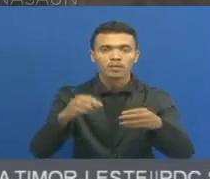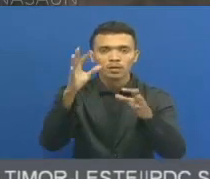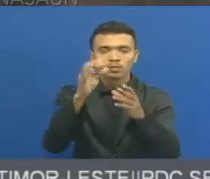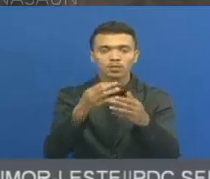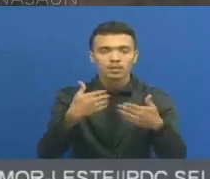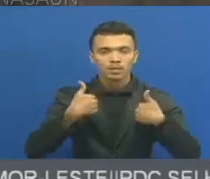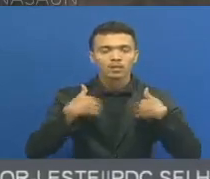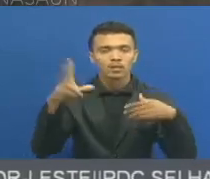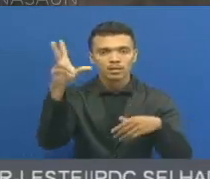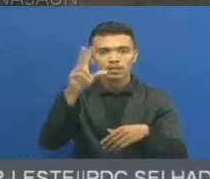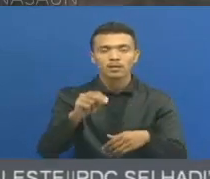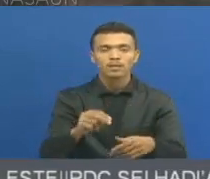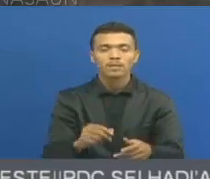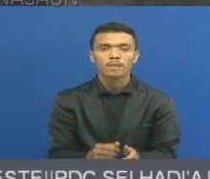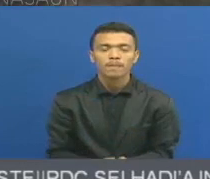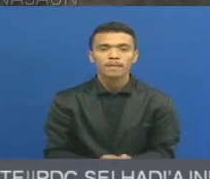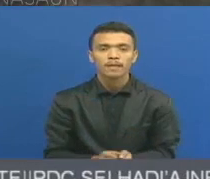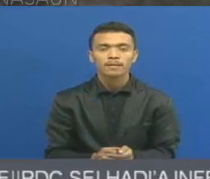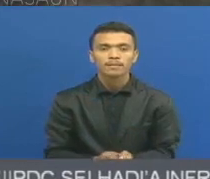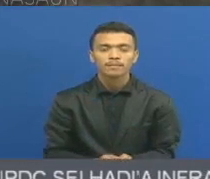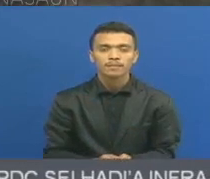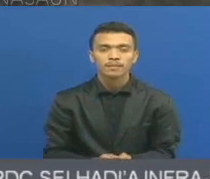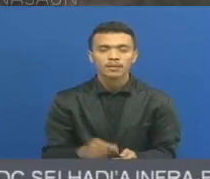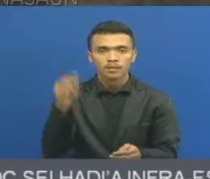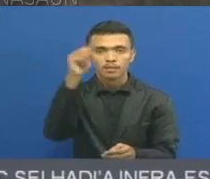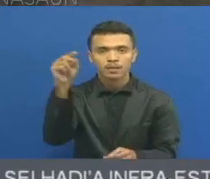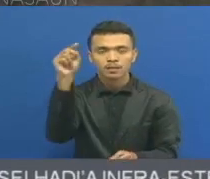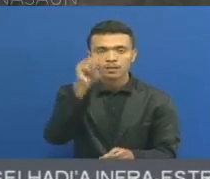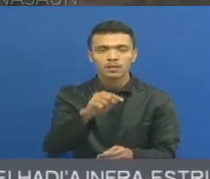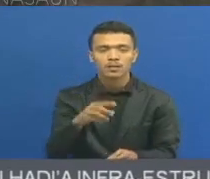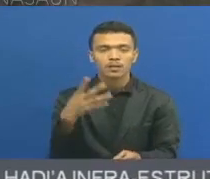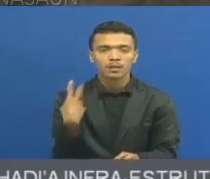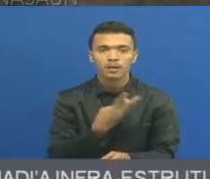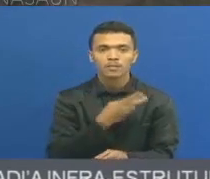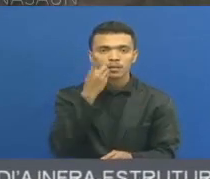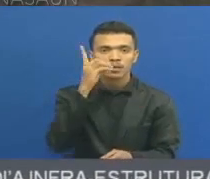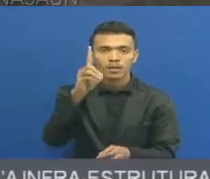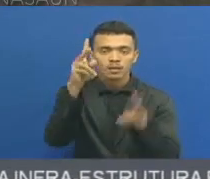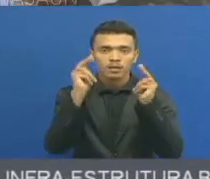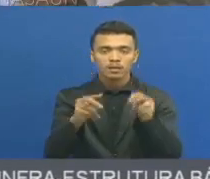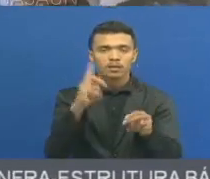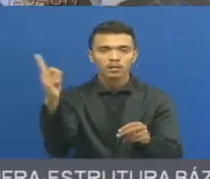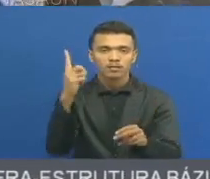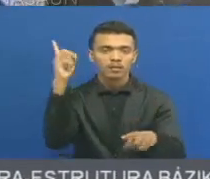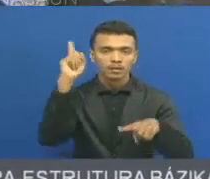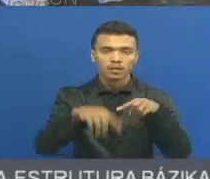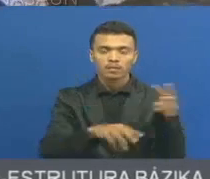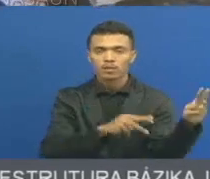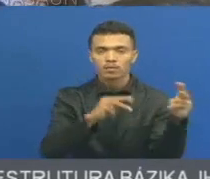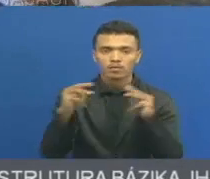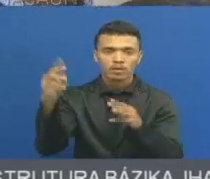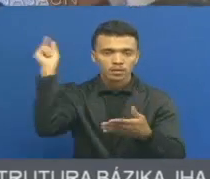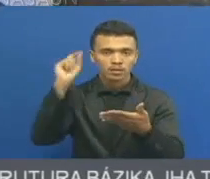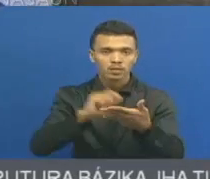fuan ninia tarje tu ga ninia persentase mira mirehane nya tinge mantein labene mudansa. Secretário